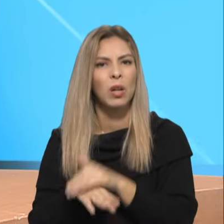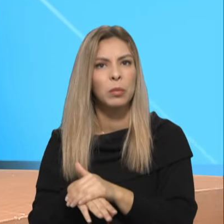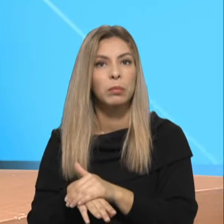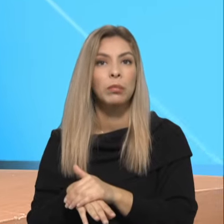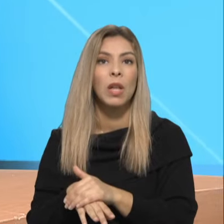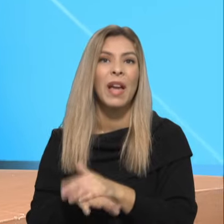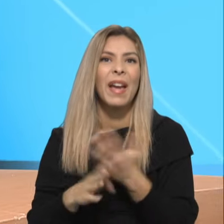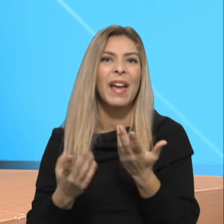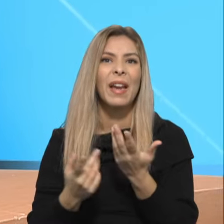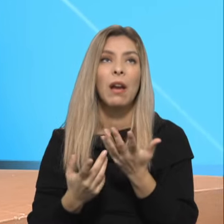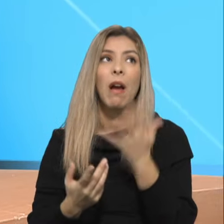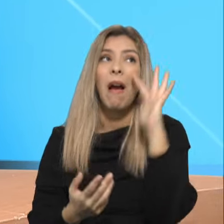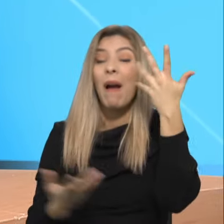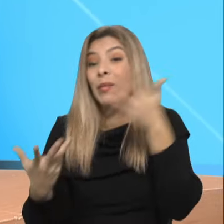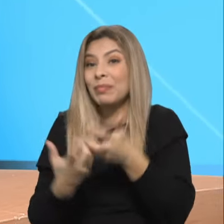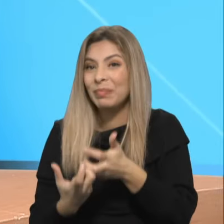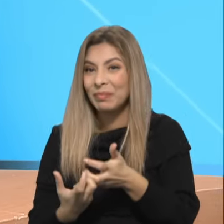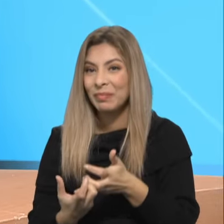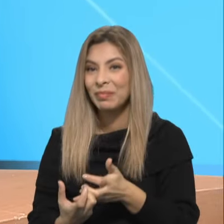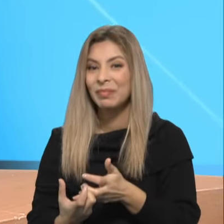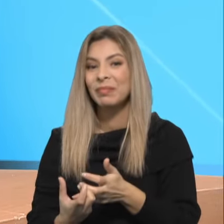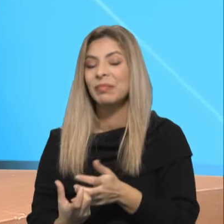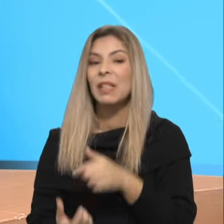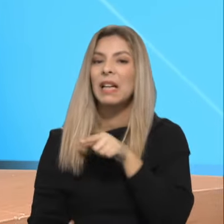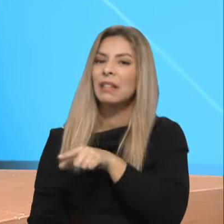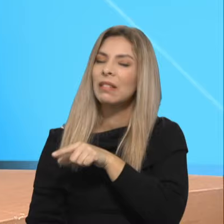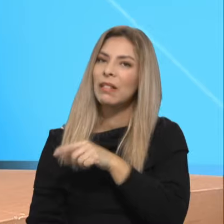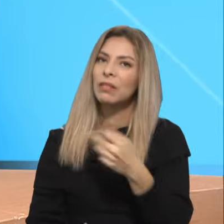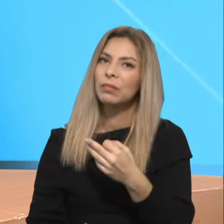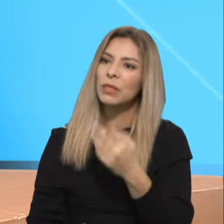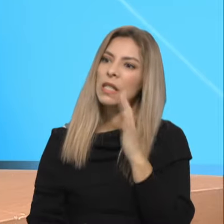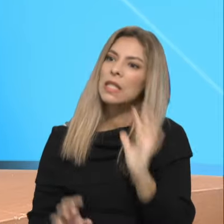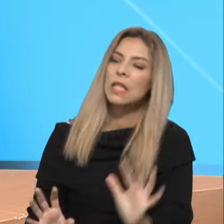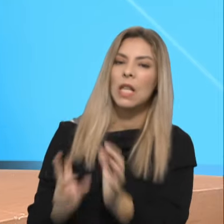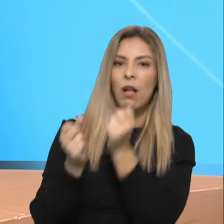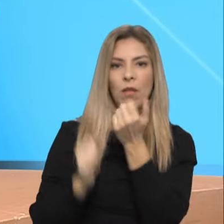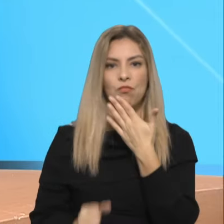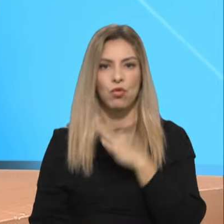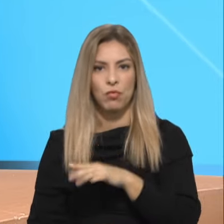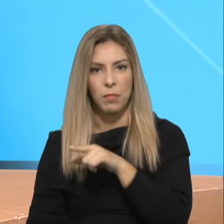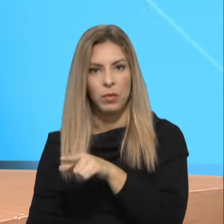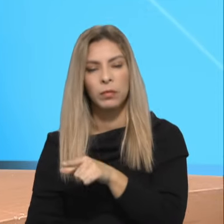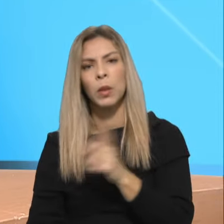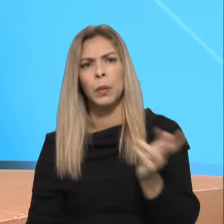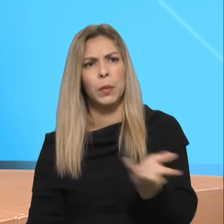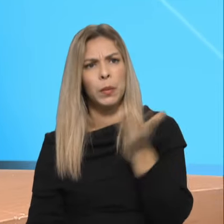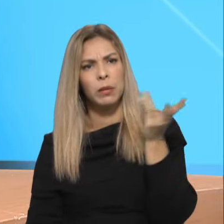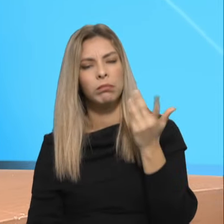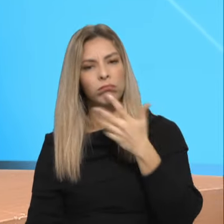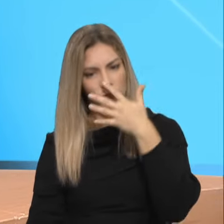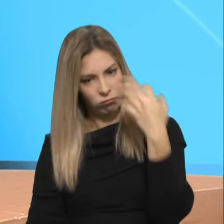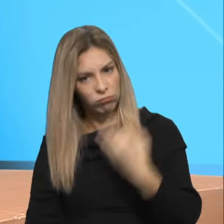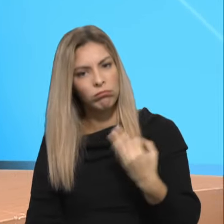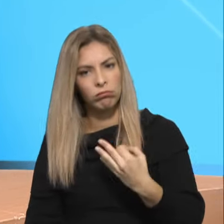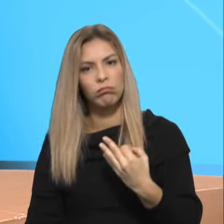expressão, é um acidente no plano de extraordinária salvação e de elevação da condição humana à dignidade de ser a